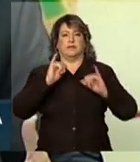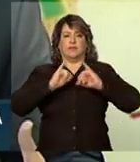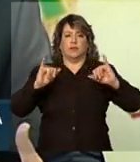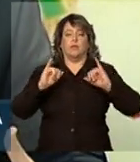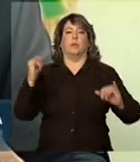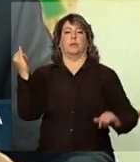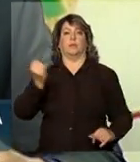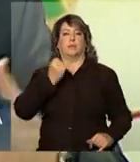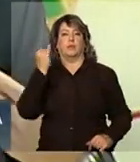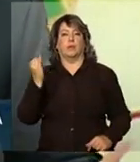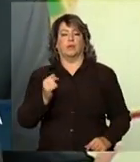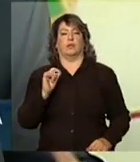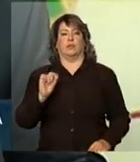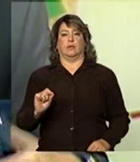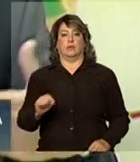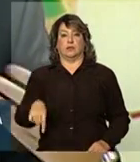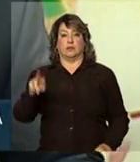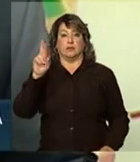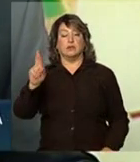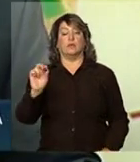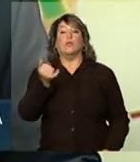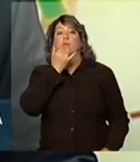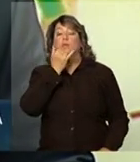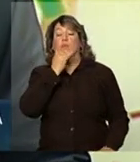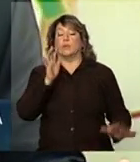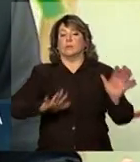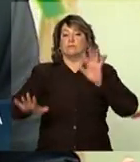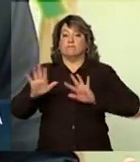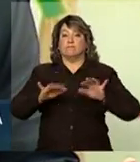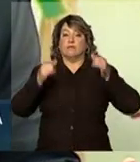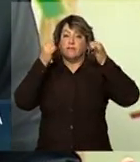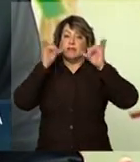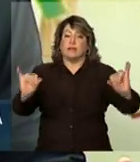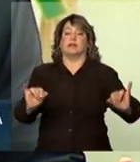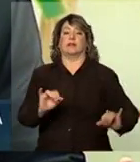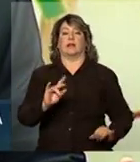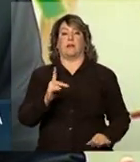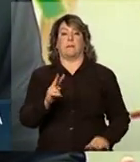Ela tem uma postura ativa de prevenção, né?